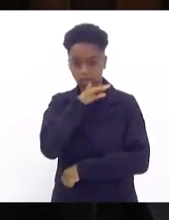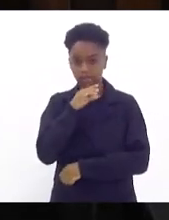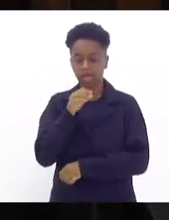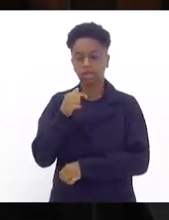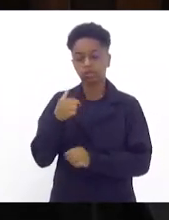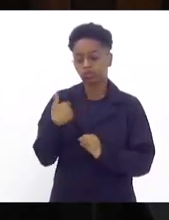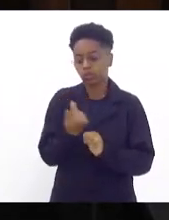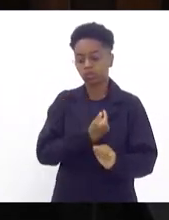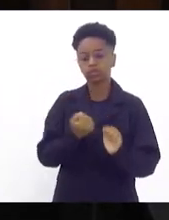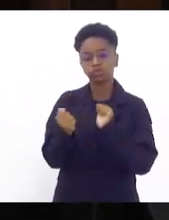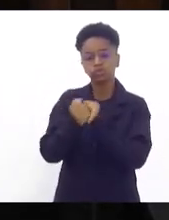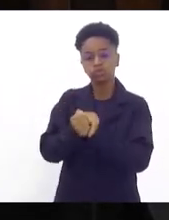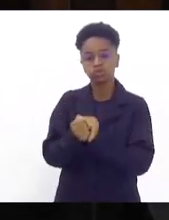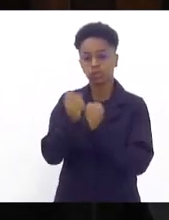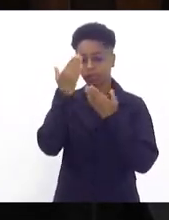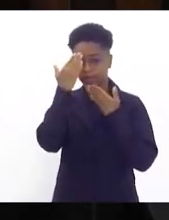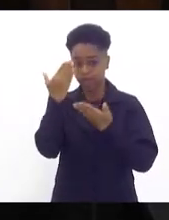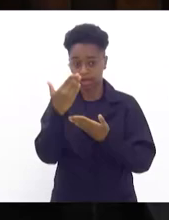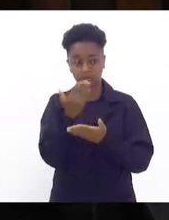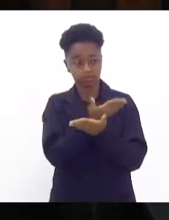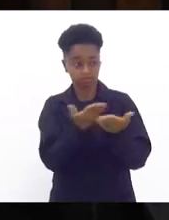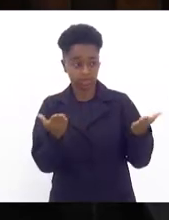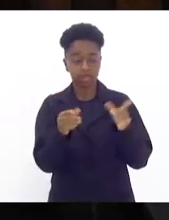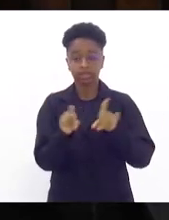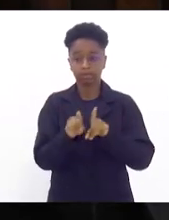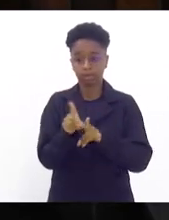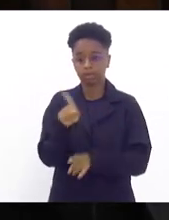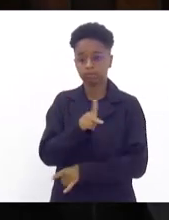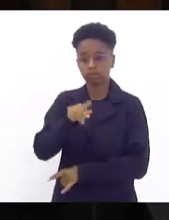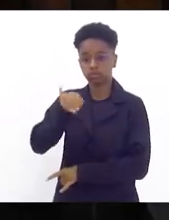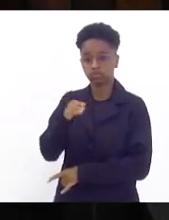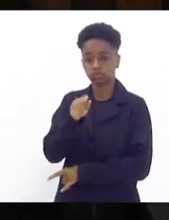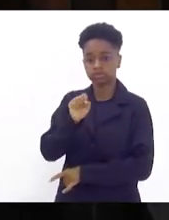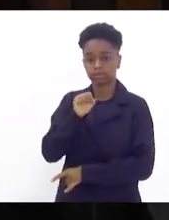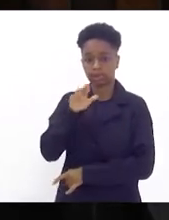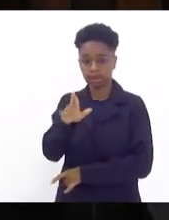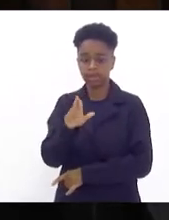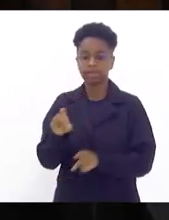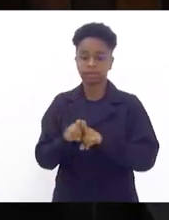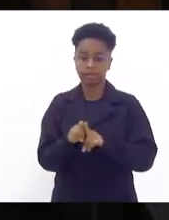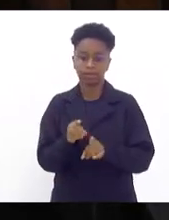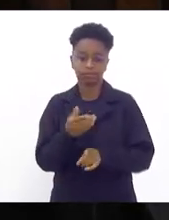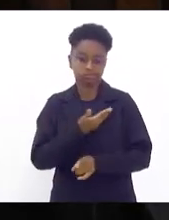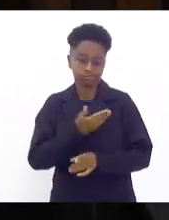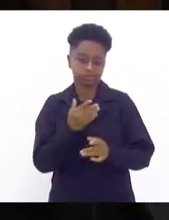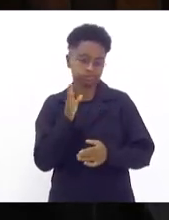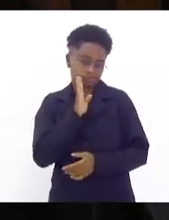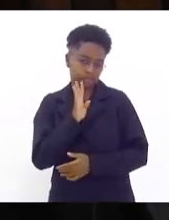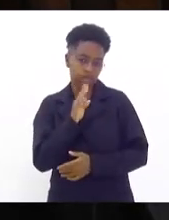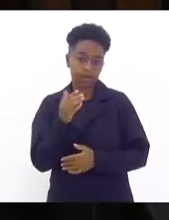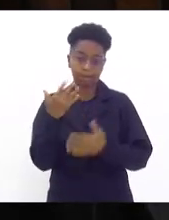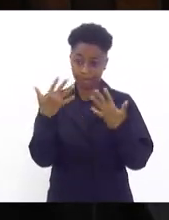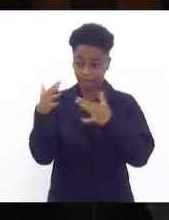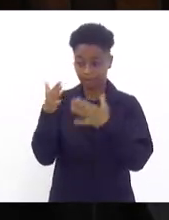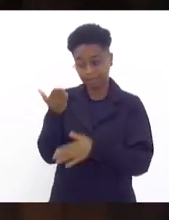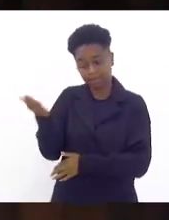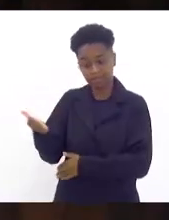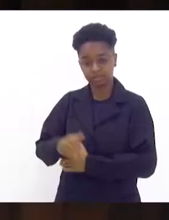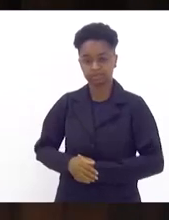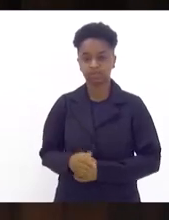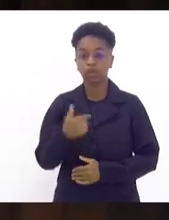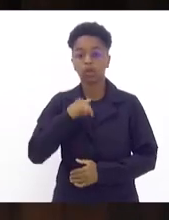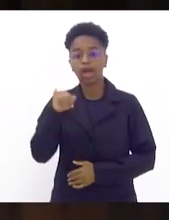valeu. Deputado Rodrigo Amorim, obrigado também, professor Josimar, que está aqui, cara super gente boa, e vamos com tudo. Valeu, molecão, parabéns. Queria aproveitar